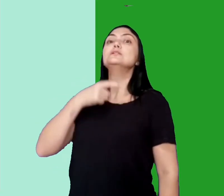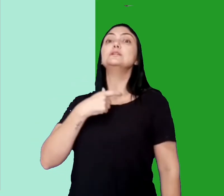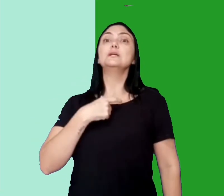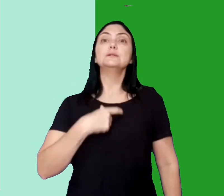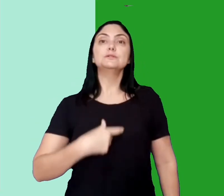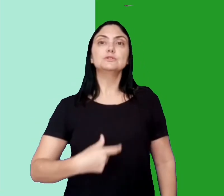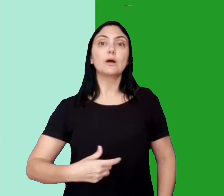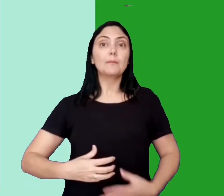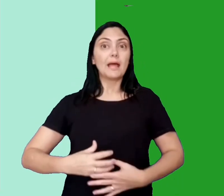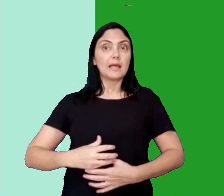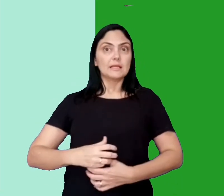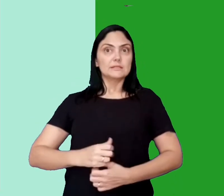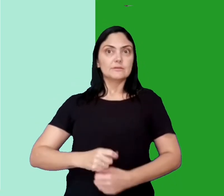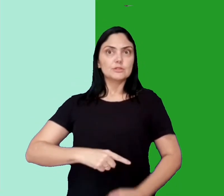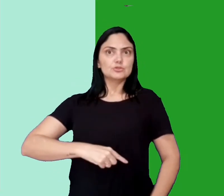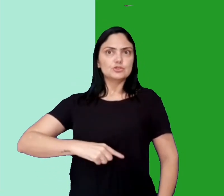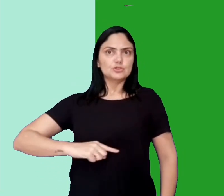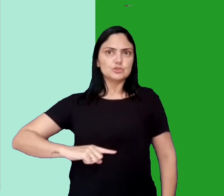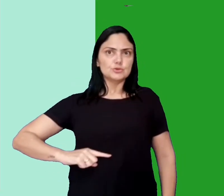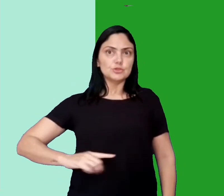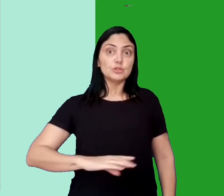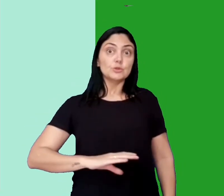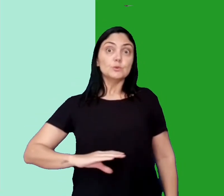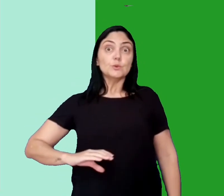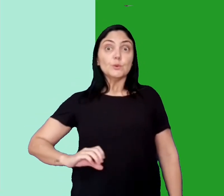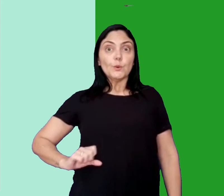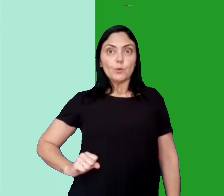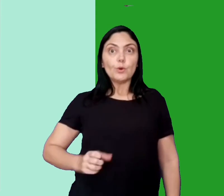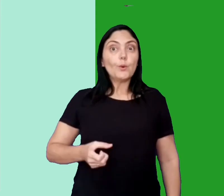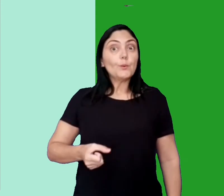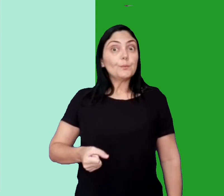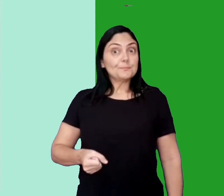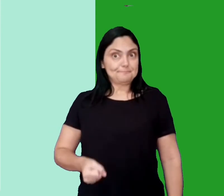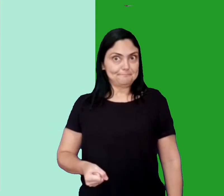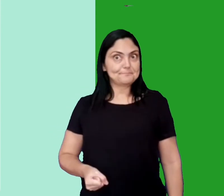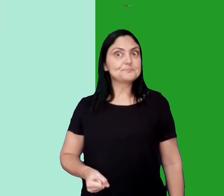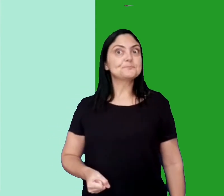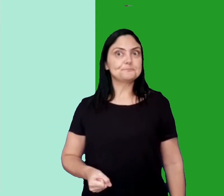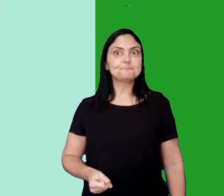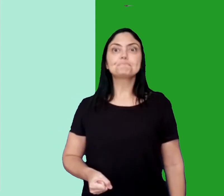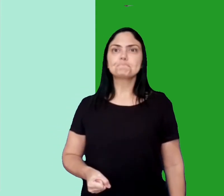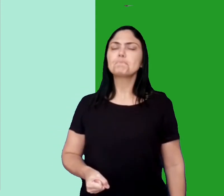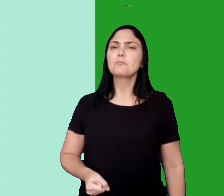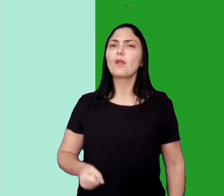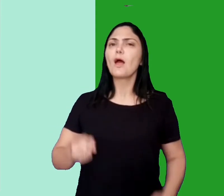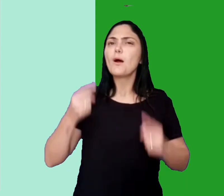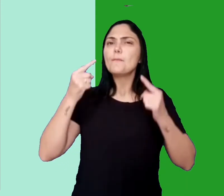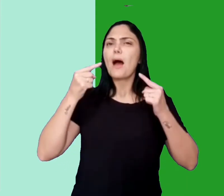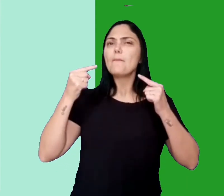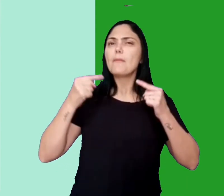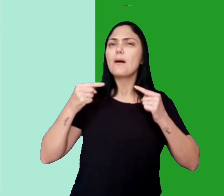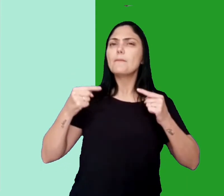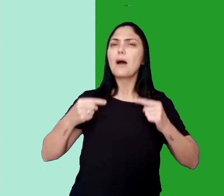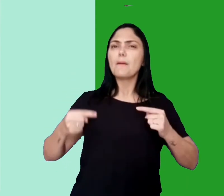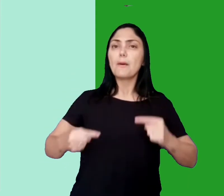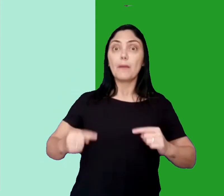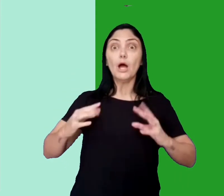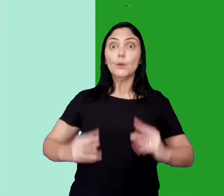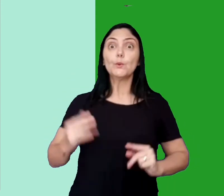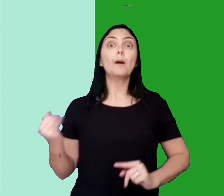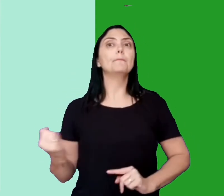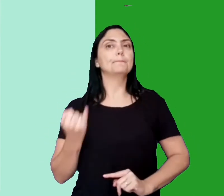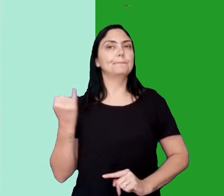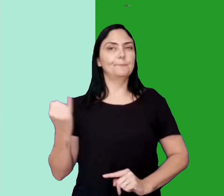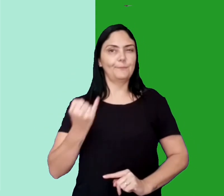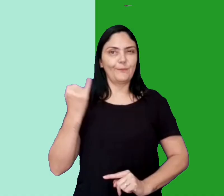esôfago, estômago, intestino delgado, intestino grosso e ânus. Além desses órgãos, existem outros que são importantes